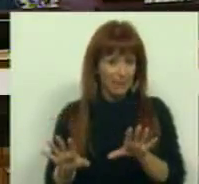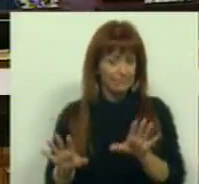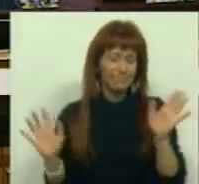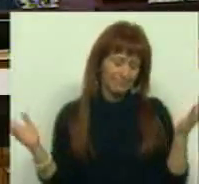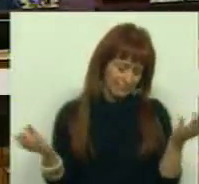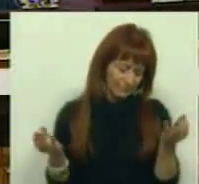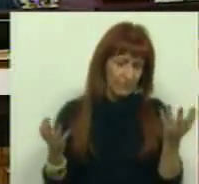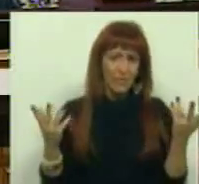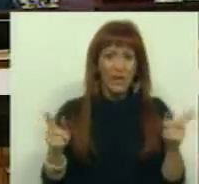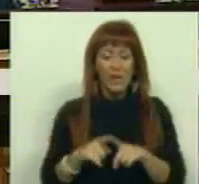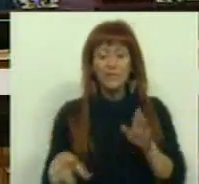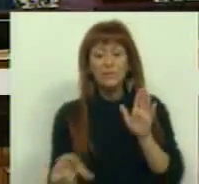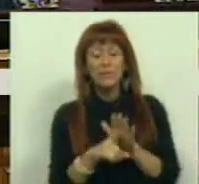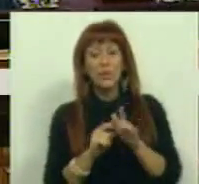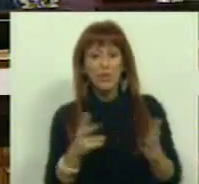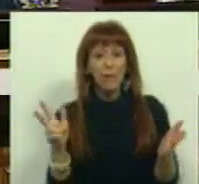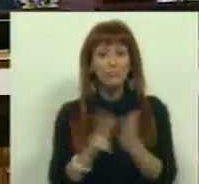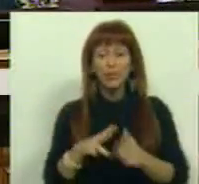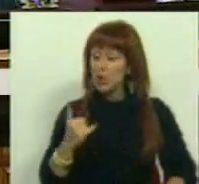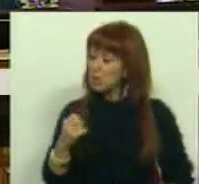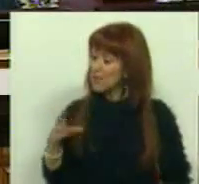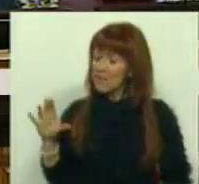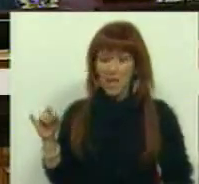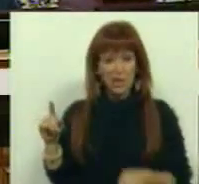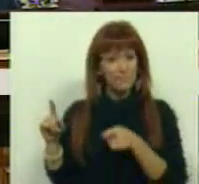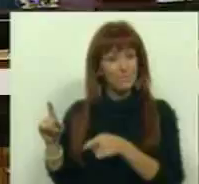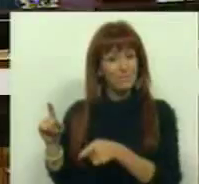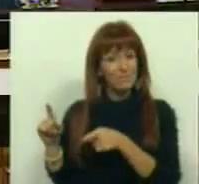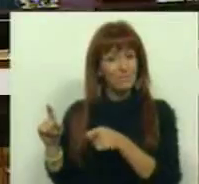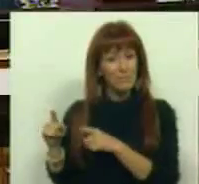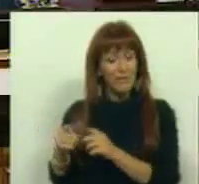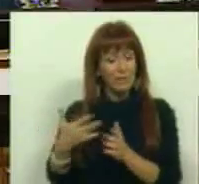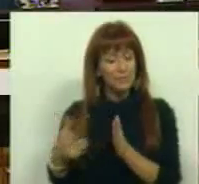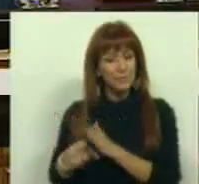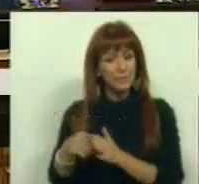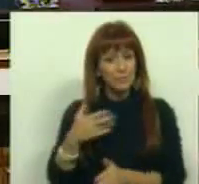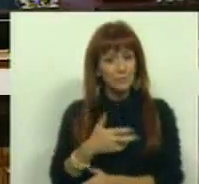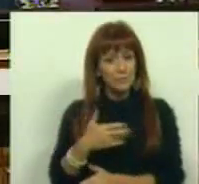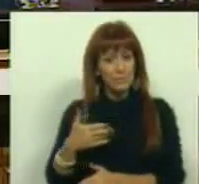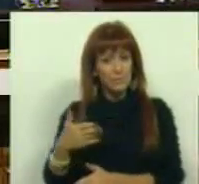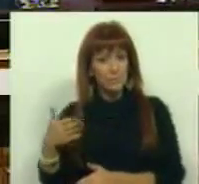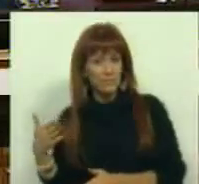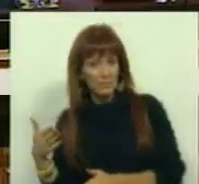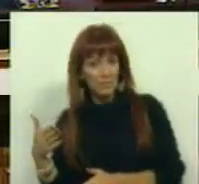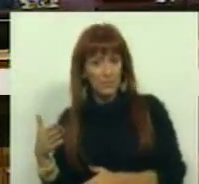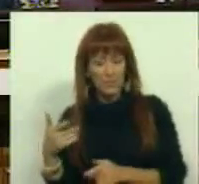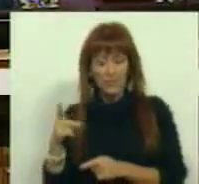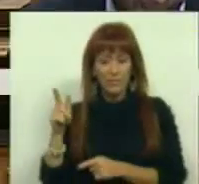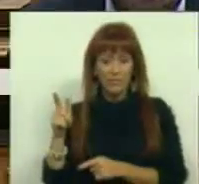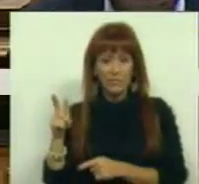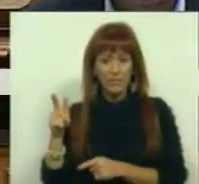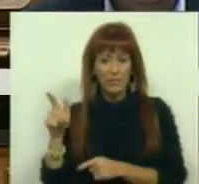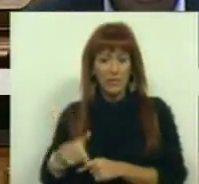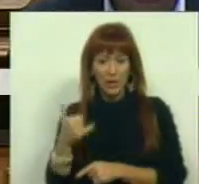De facto, a legislação aprovada em 2010, mais propriamente o Decreto-Lei 111